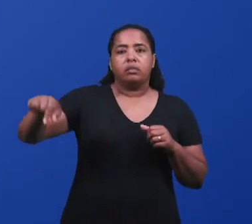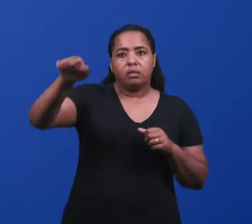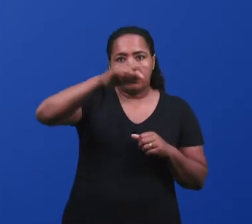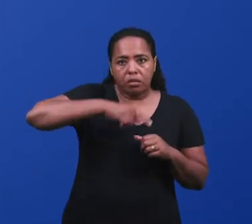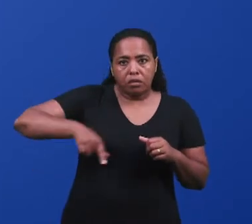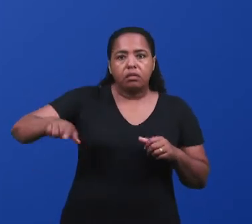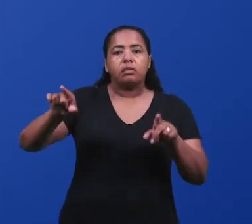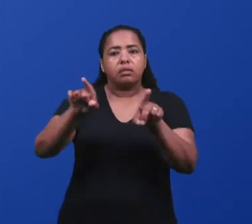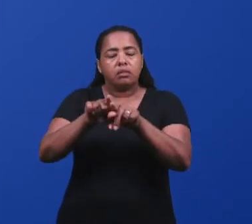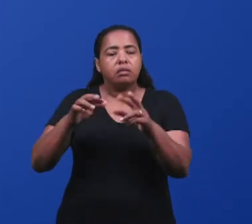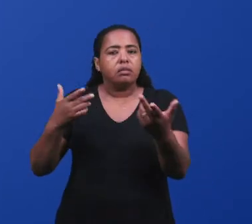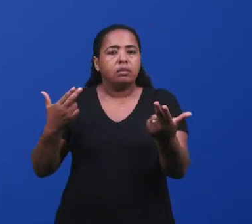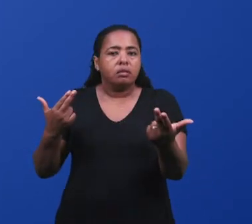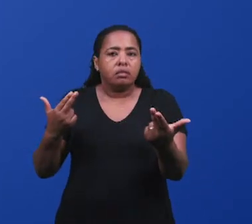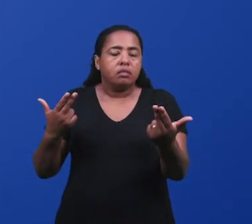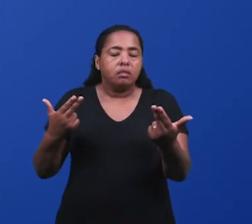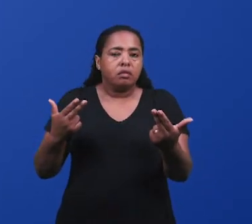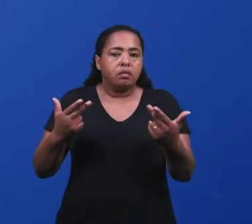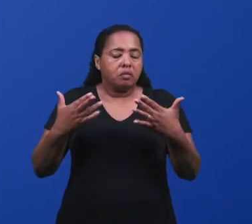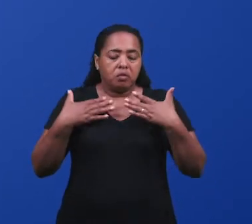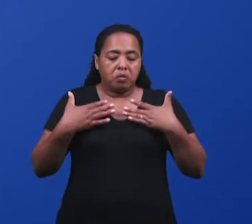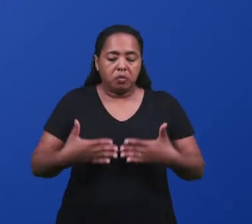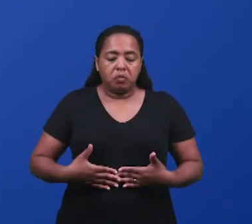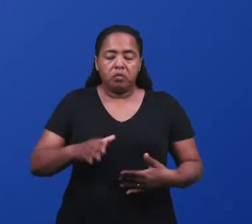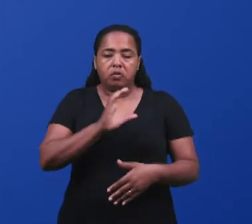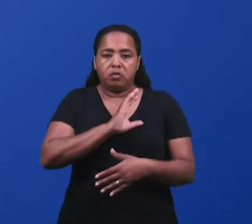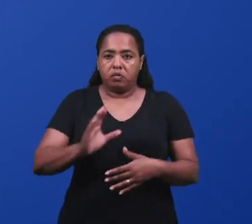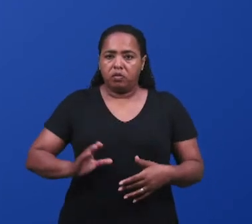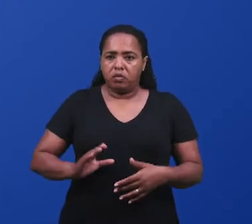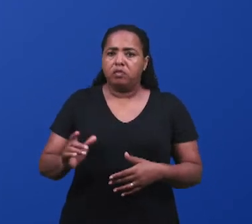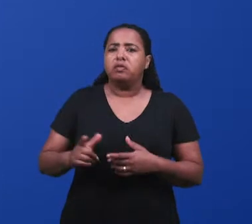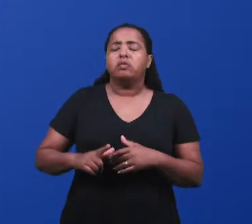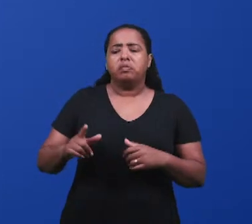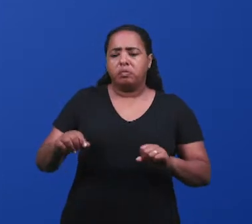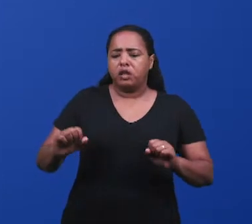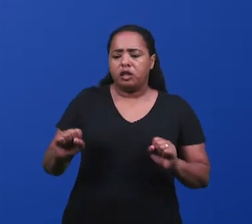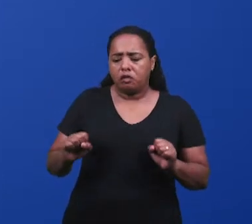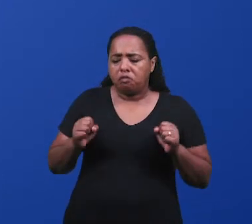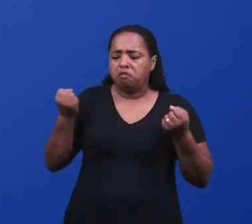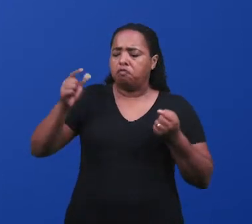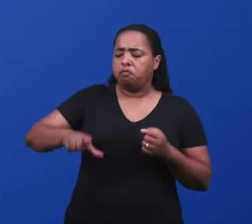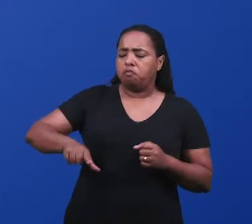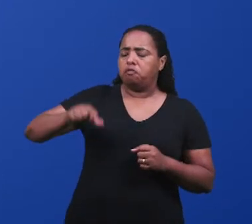e nós como corpo de Cristo, devemos também tomar uma atitude